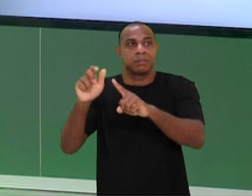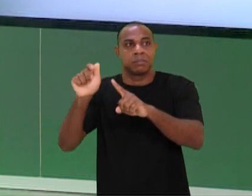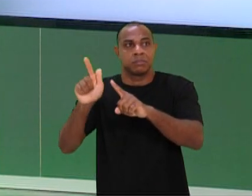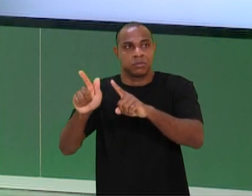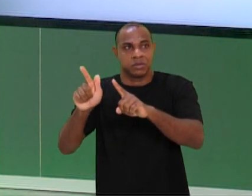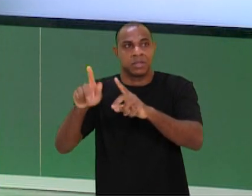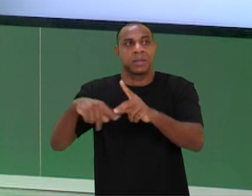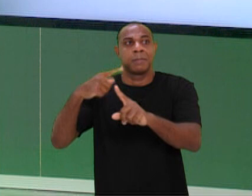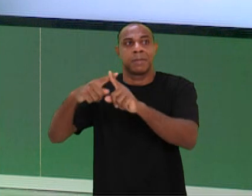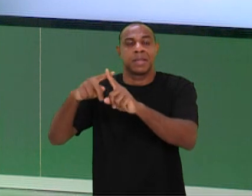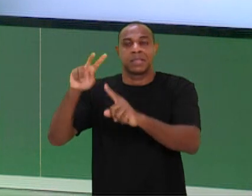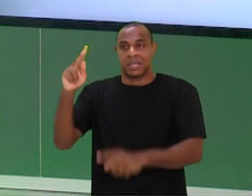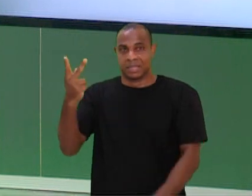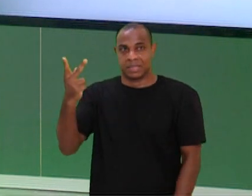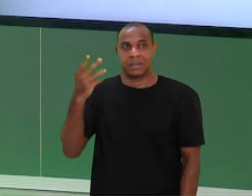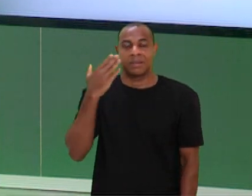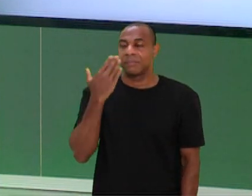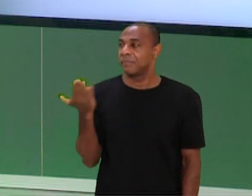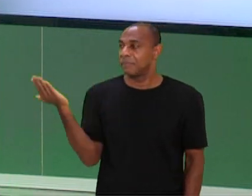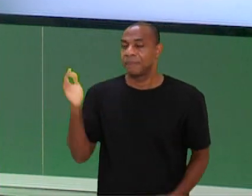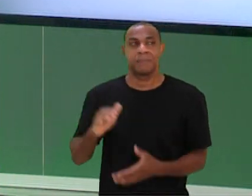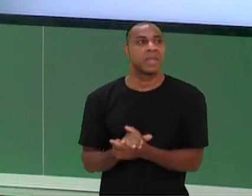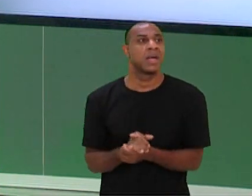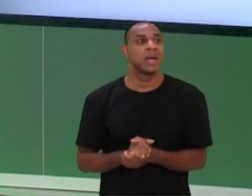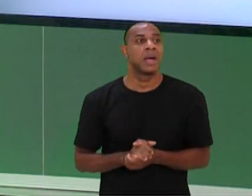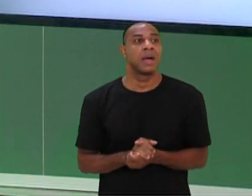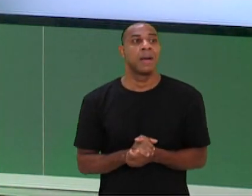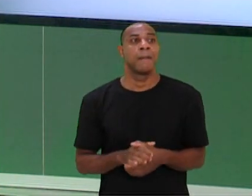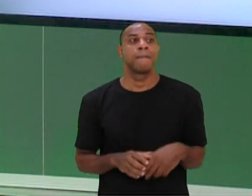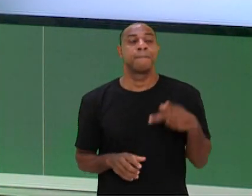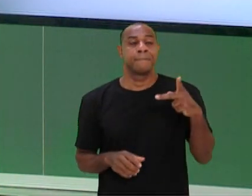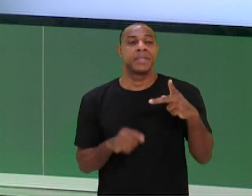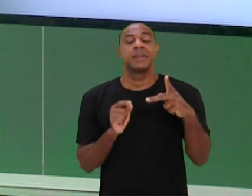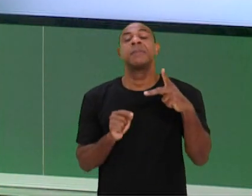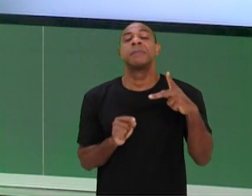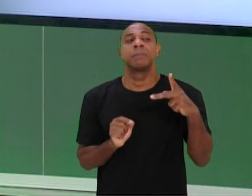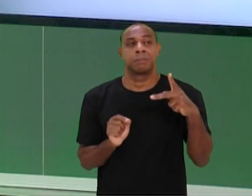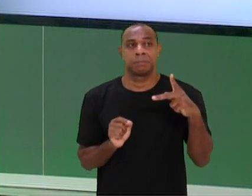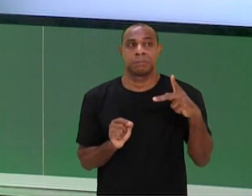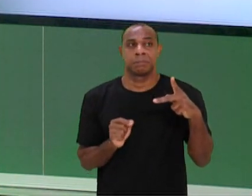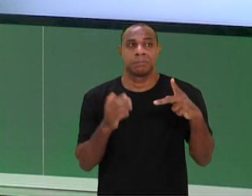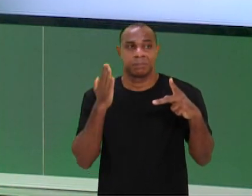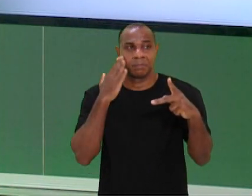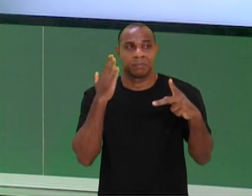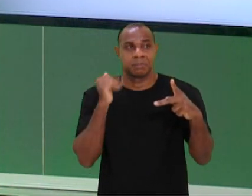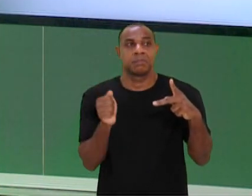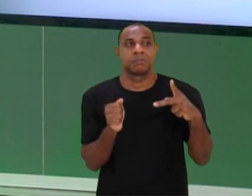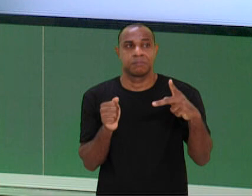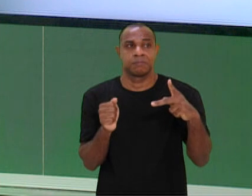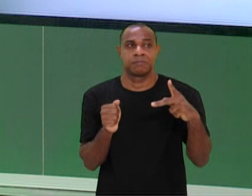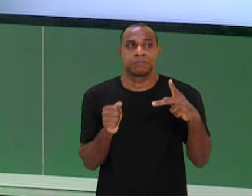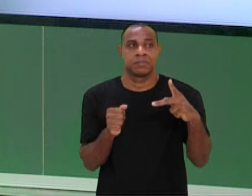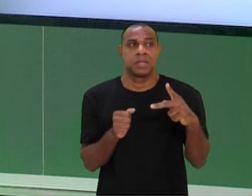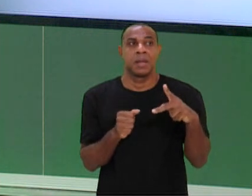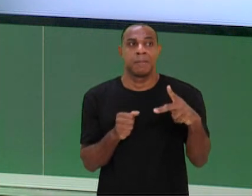Bem, a pressão, certo? Nós sabemos, pelo exercício, a pressão atmosférica comum, que ela é do Sistema